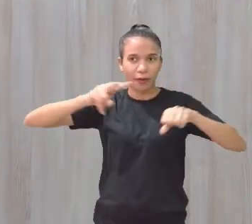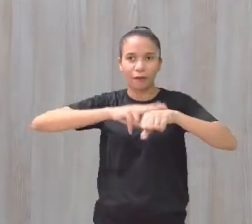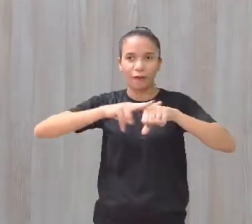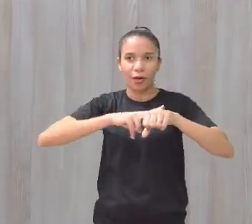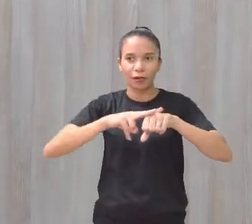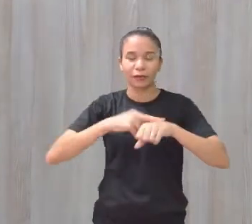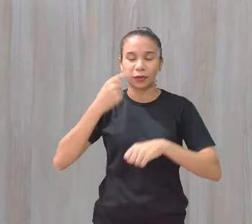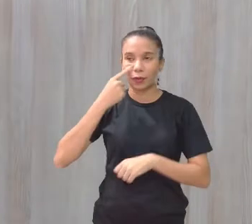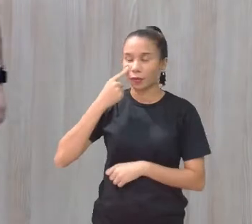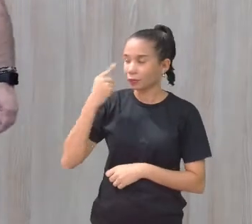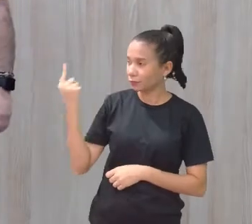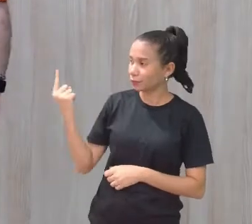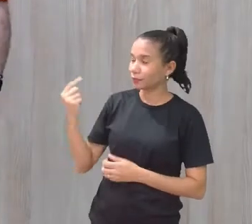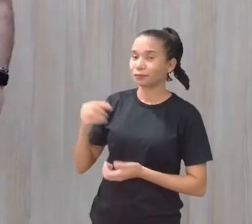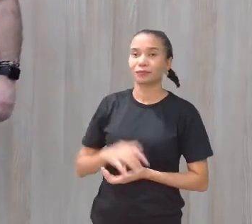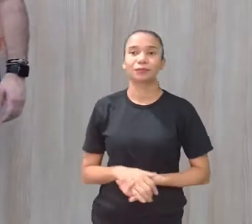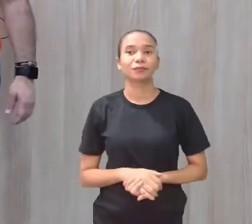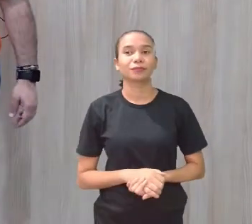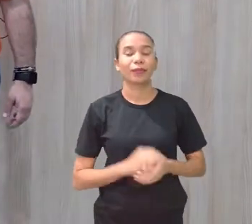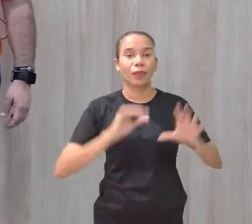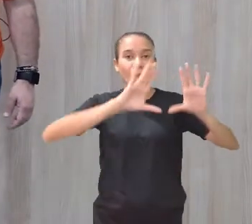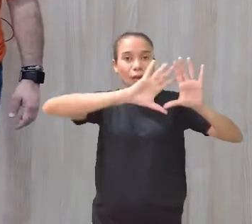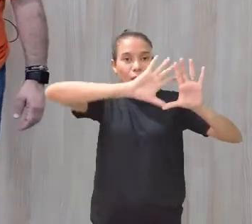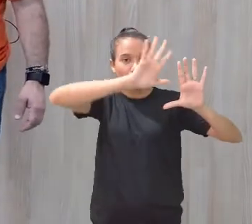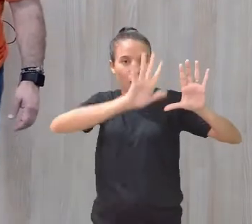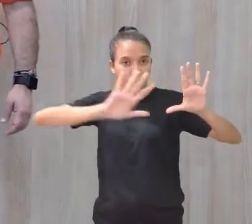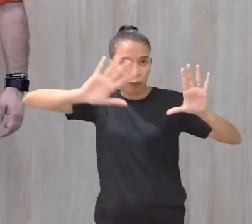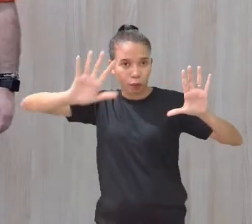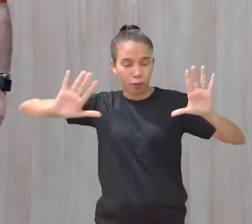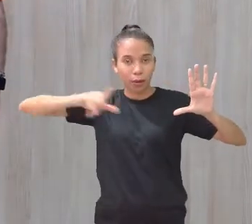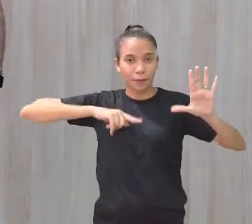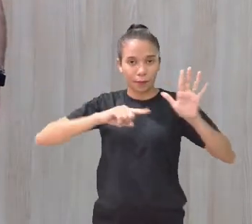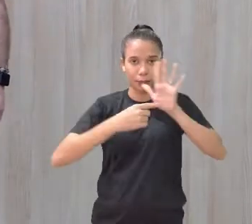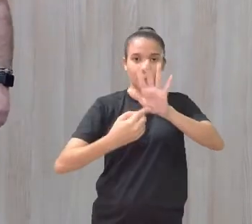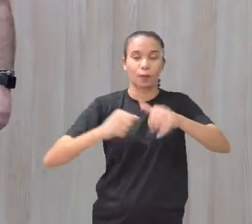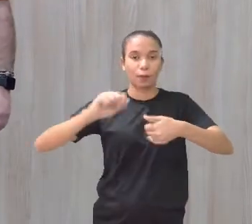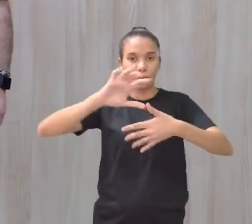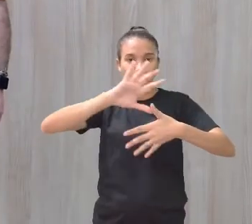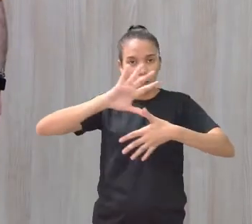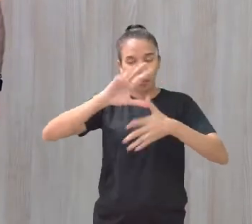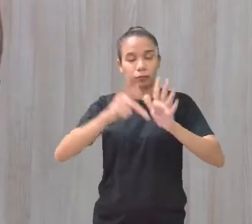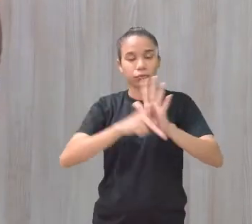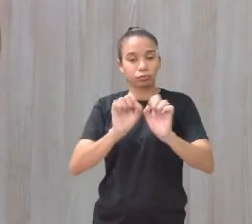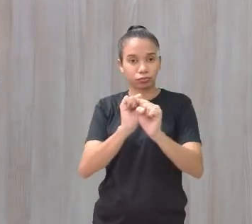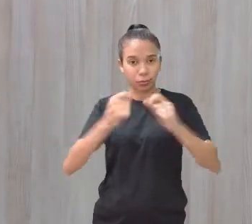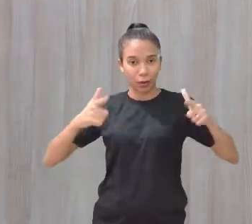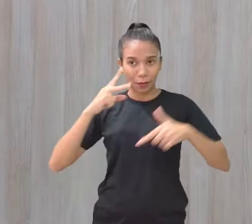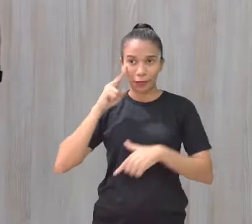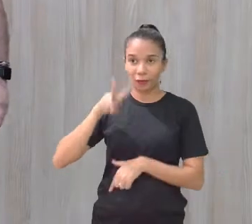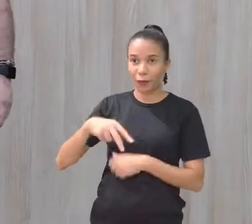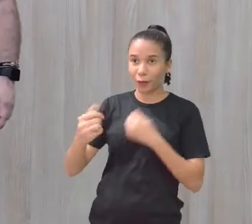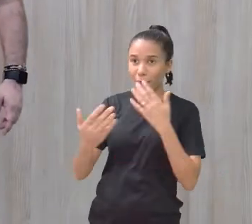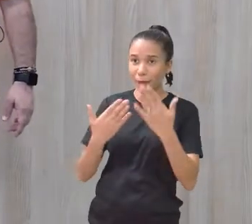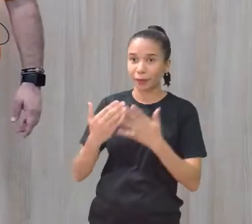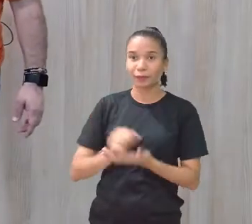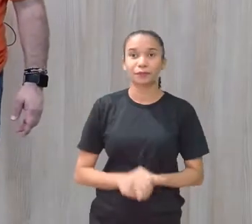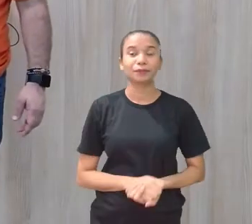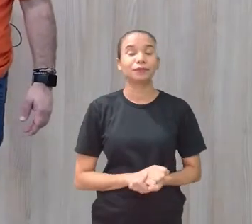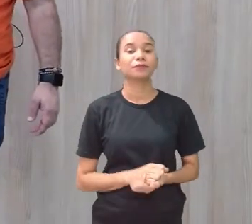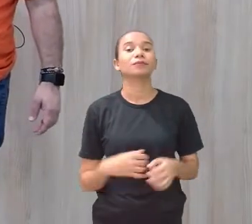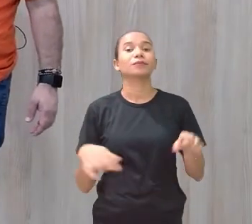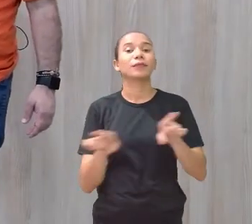do Sudão Ocidental, né, eu vou depois mostrar o mapa mais ampliado para vocês. Então aqui a gente tem o Império de